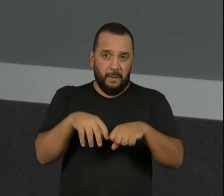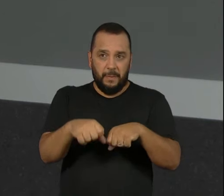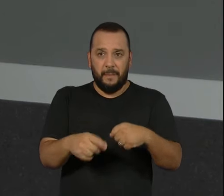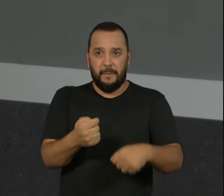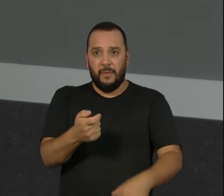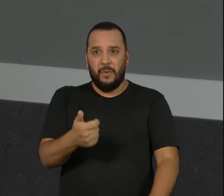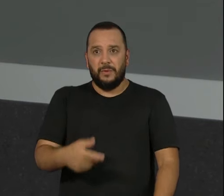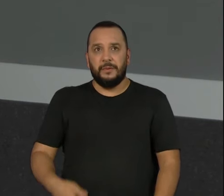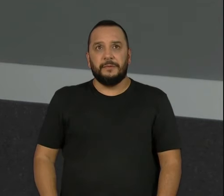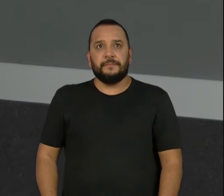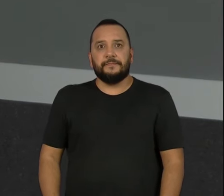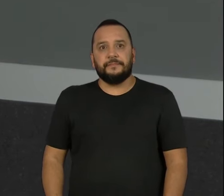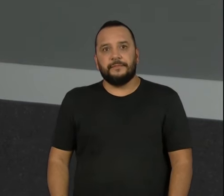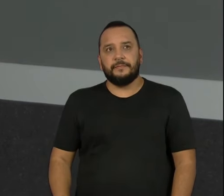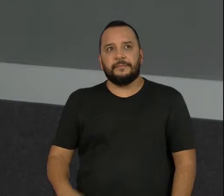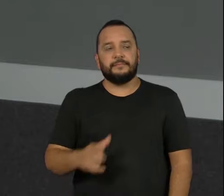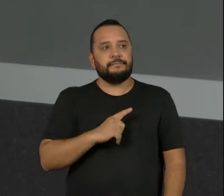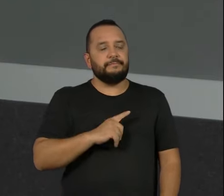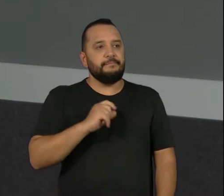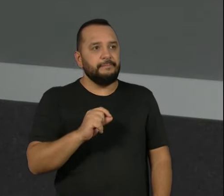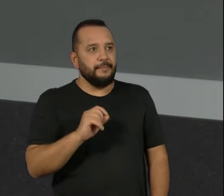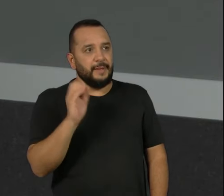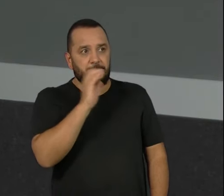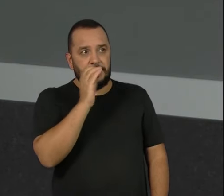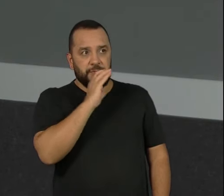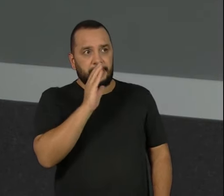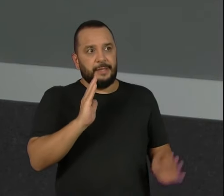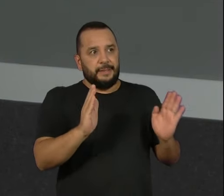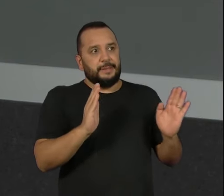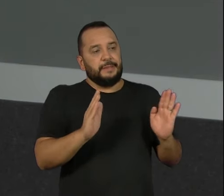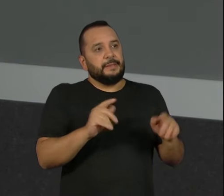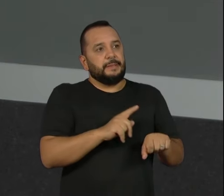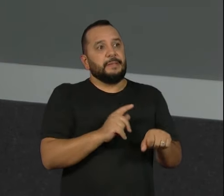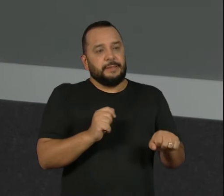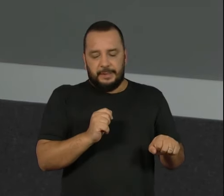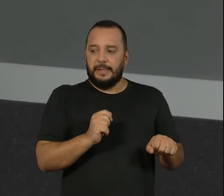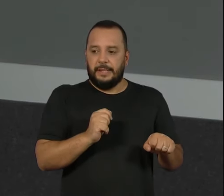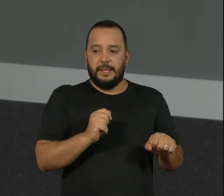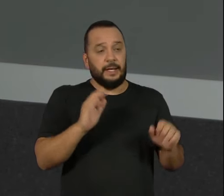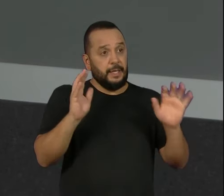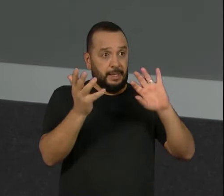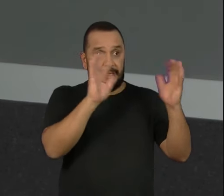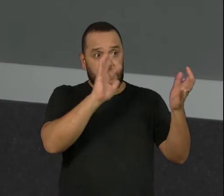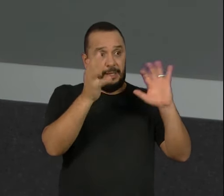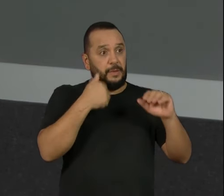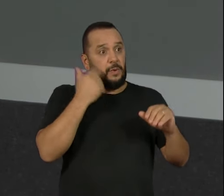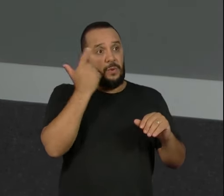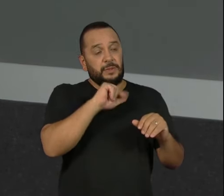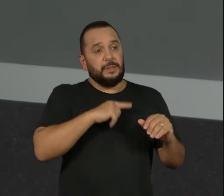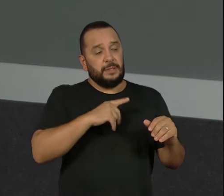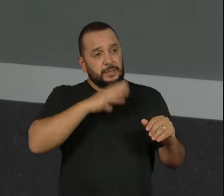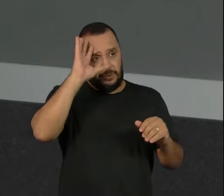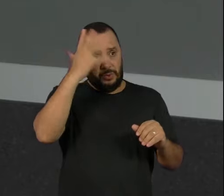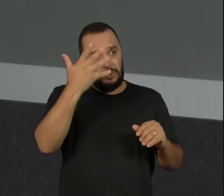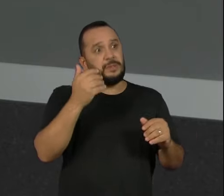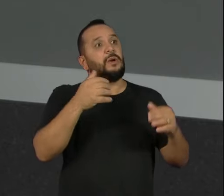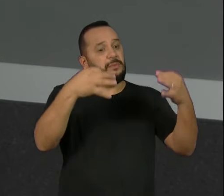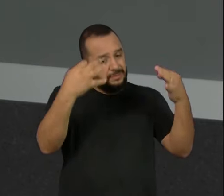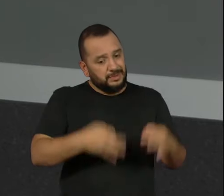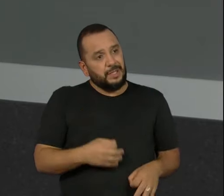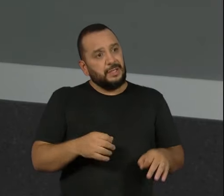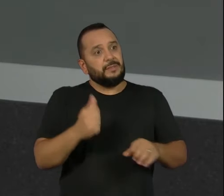está diante de uma emergência climática que torna ainda mais grave a gente chegar a soluções efetivas em relação à proteção da biodiversidade,